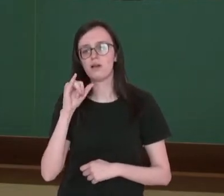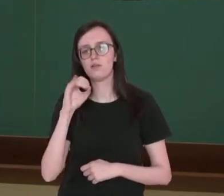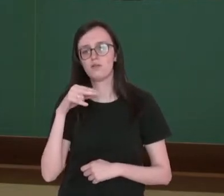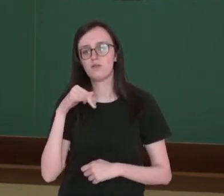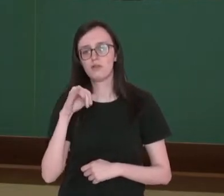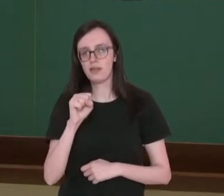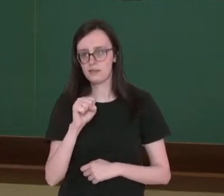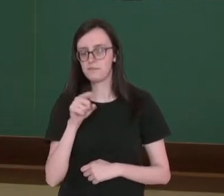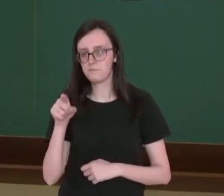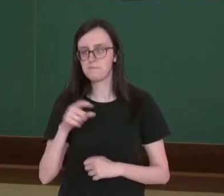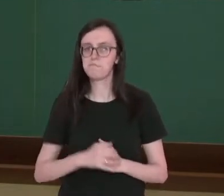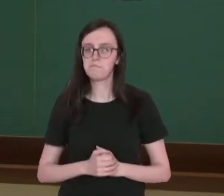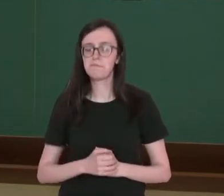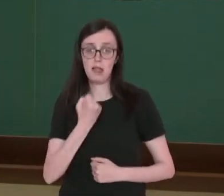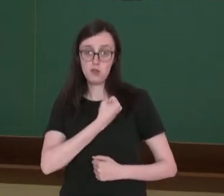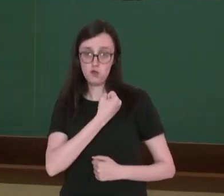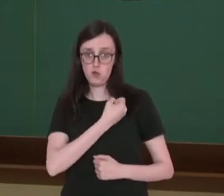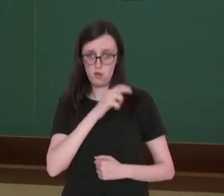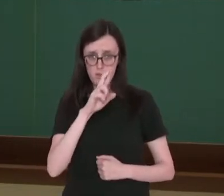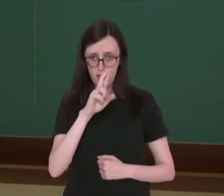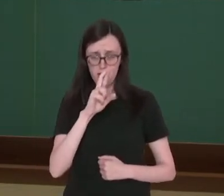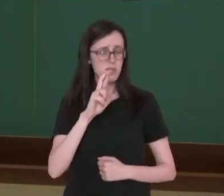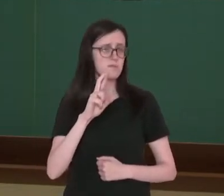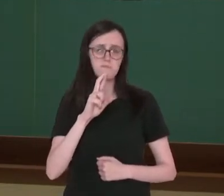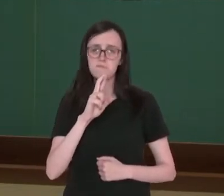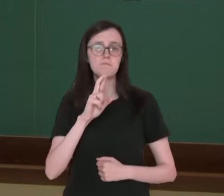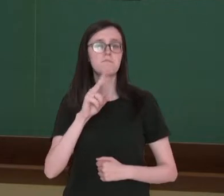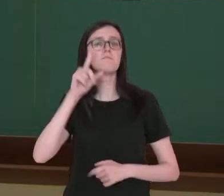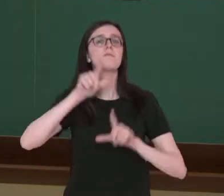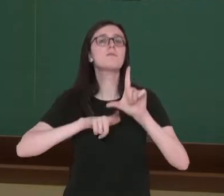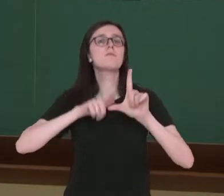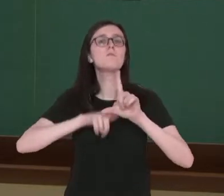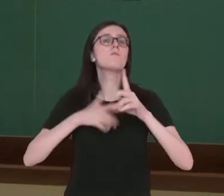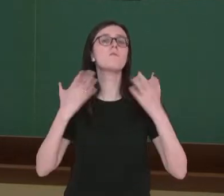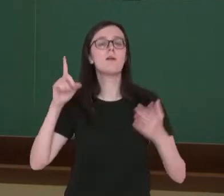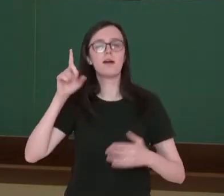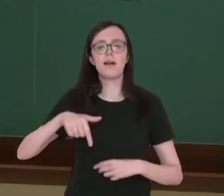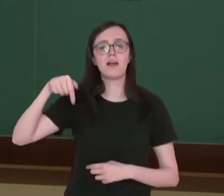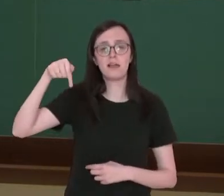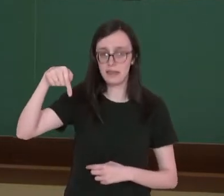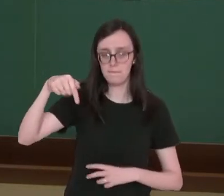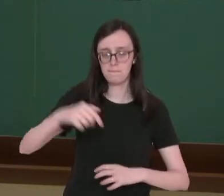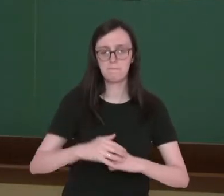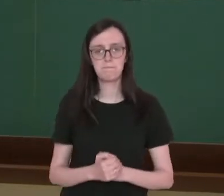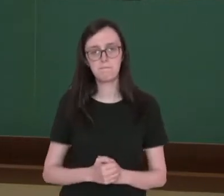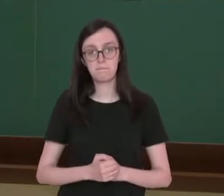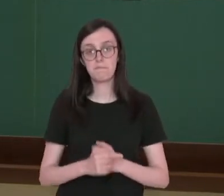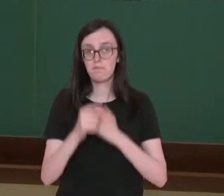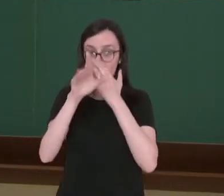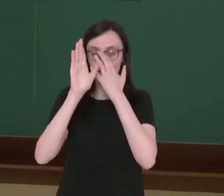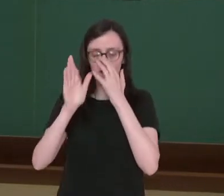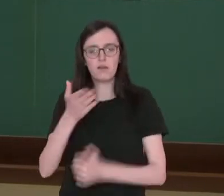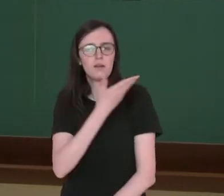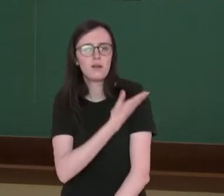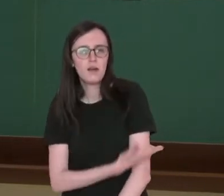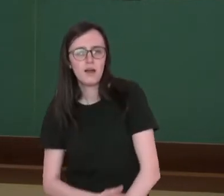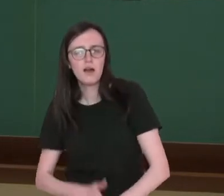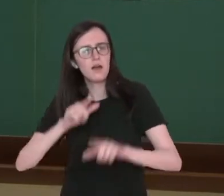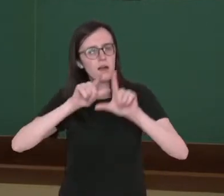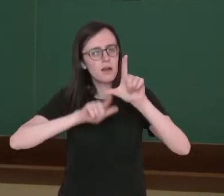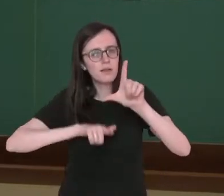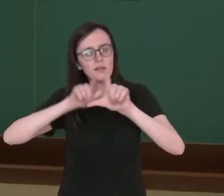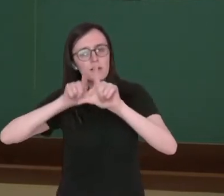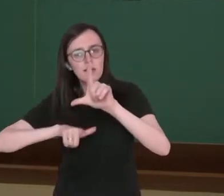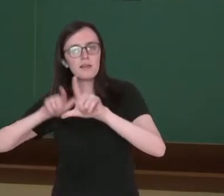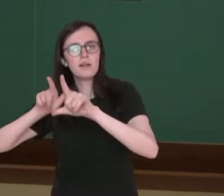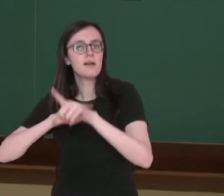que o conjunto dos números racionais é simbolizado pela letra Q. Sempre já vão se acostumando com essas letras, quem